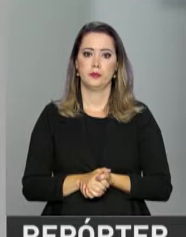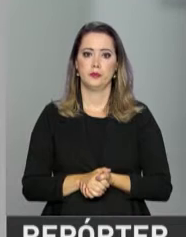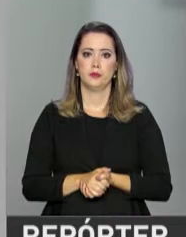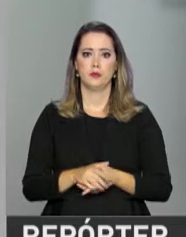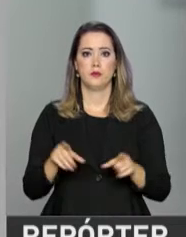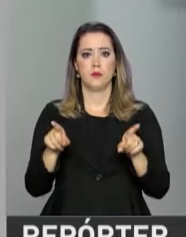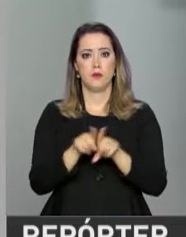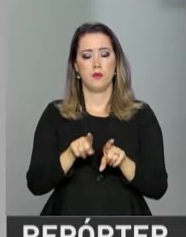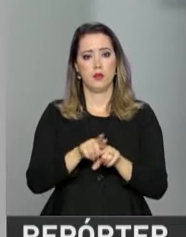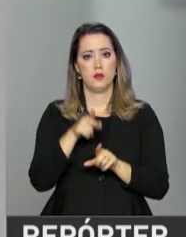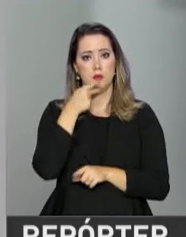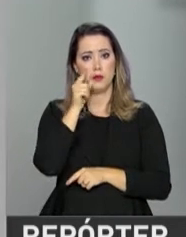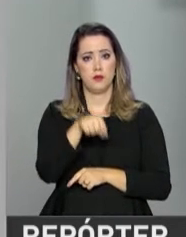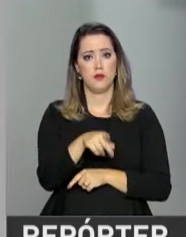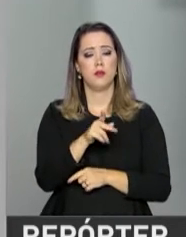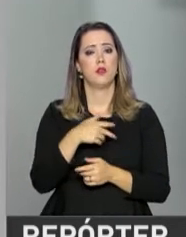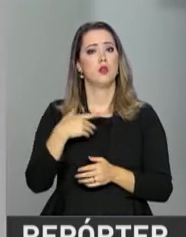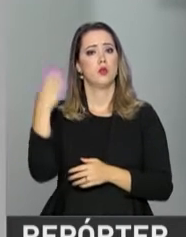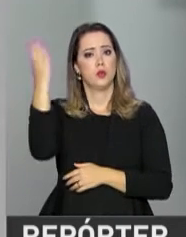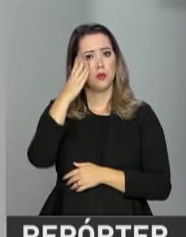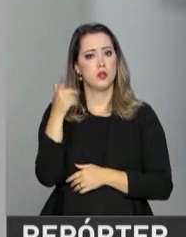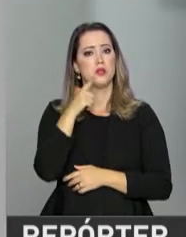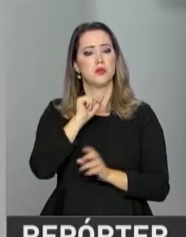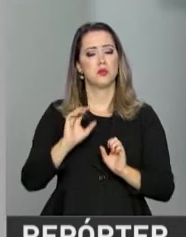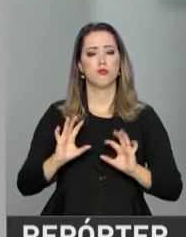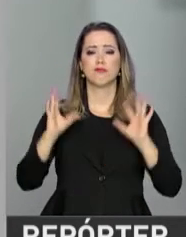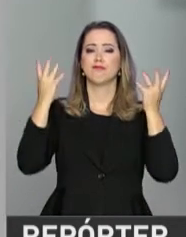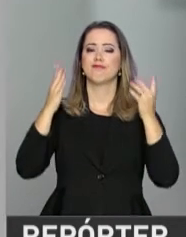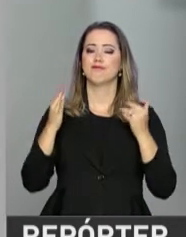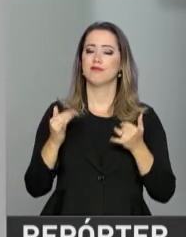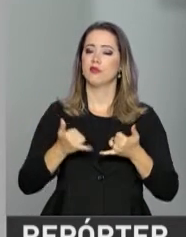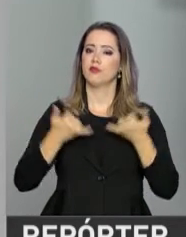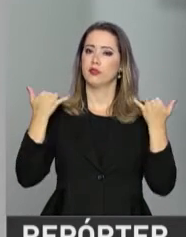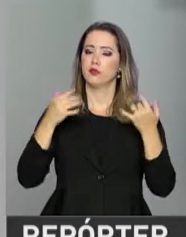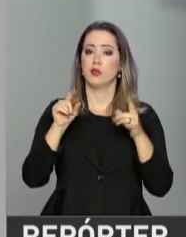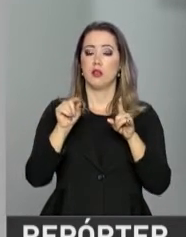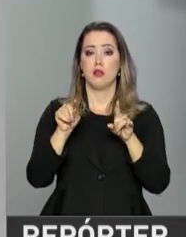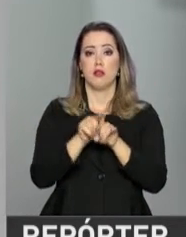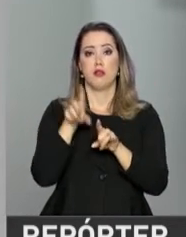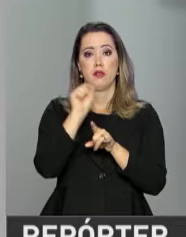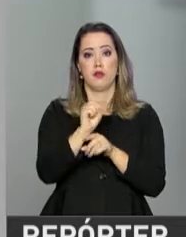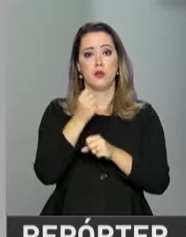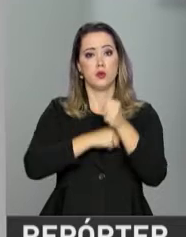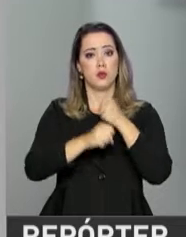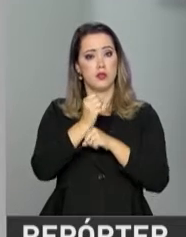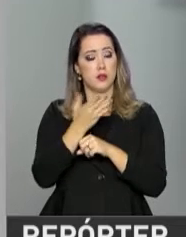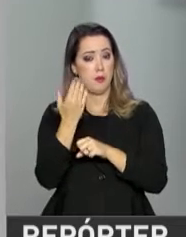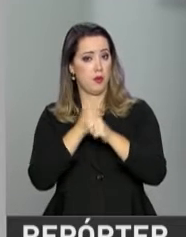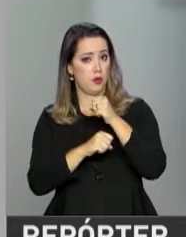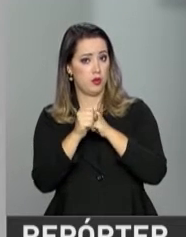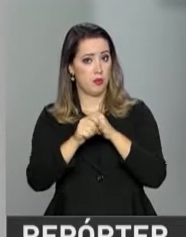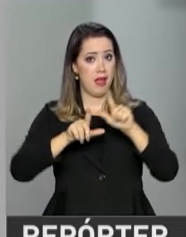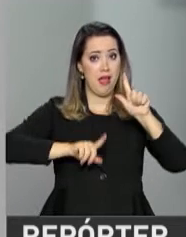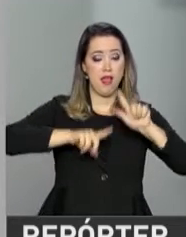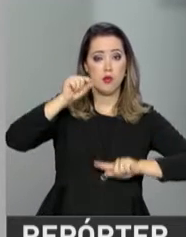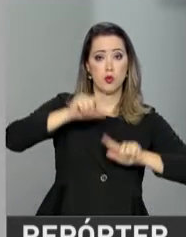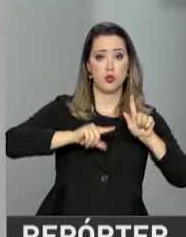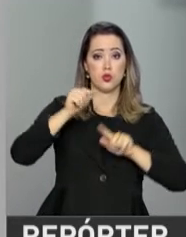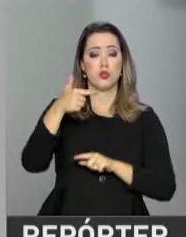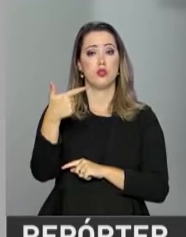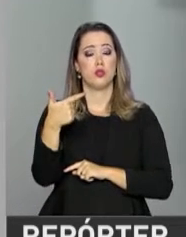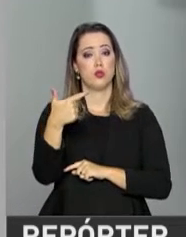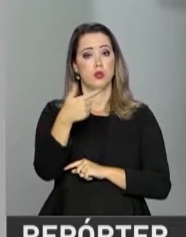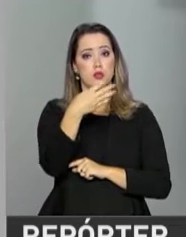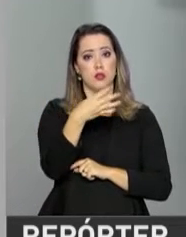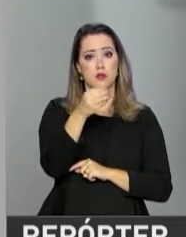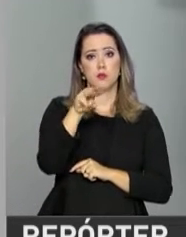presidente temer disse ainda que o brasil tem muito a comemorar com o desempenho da agricultura no ano passado e citou a safra recorde de mais de